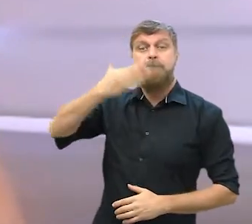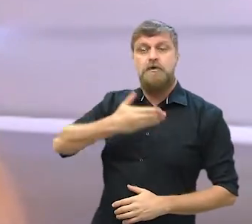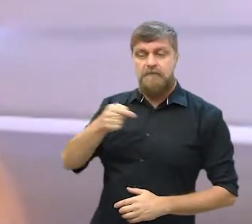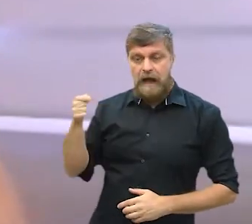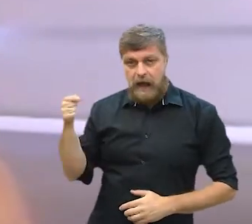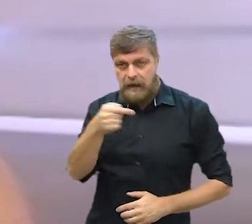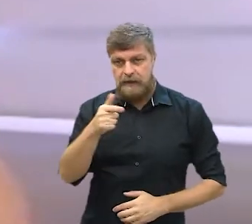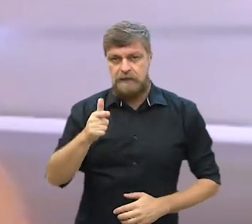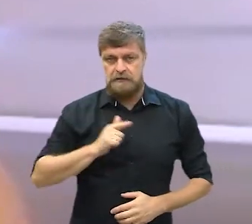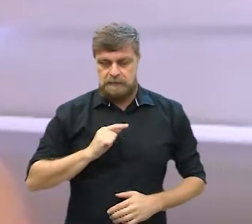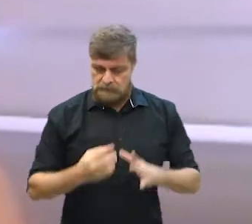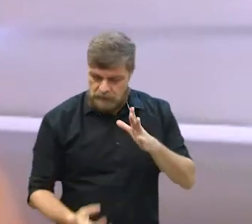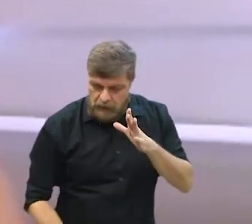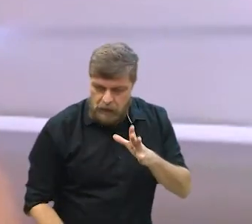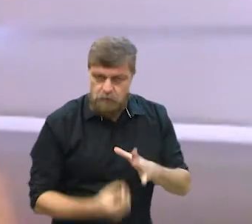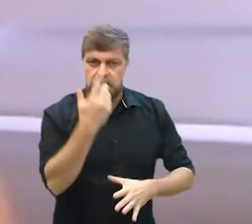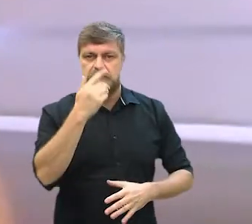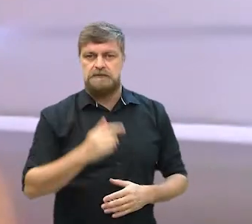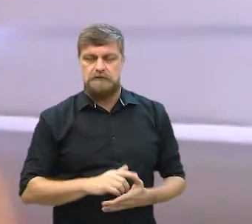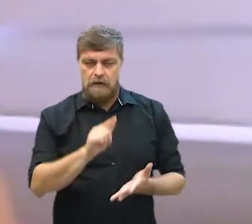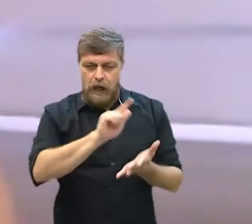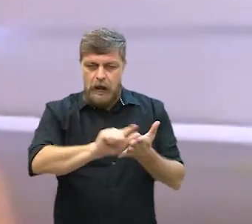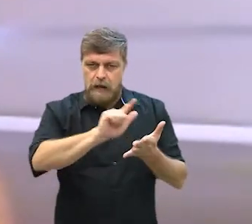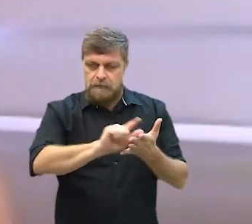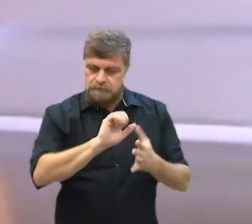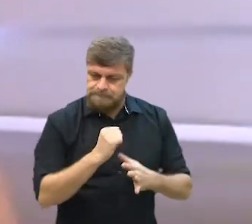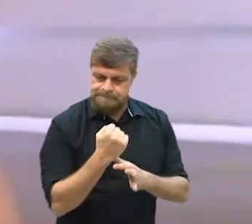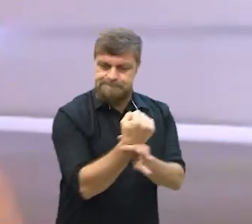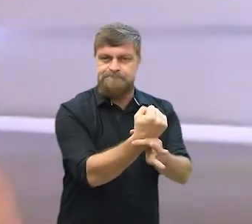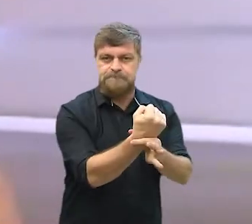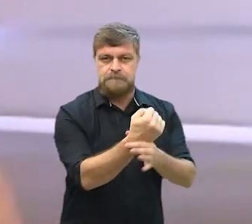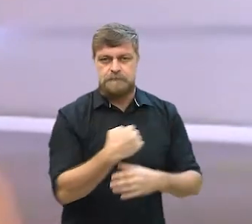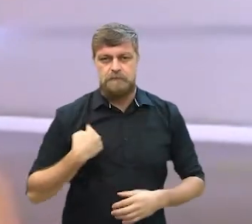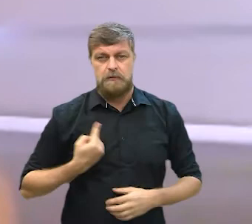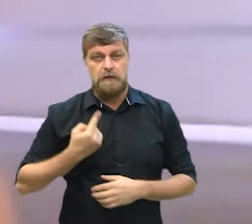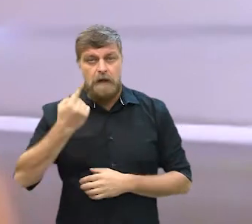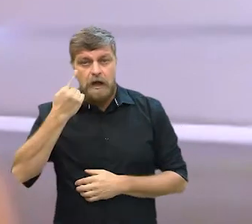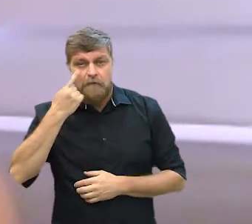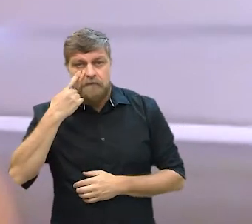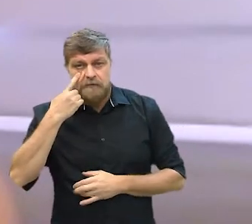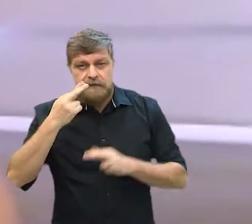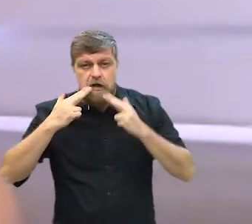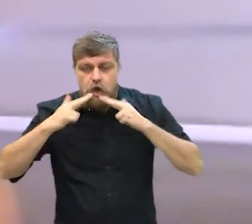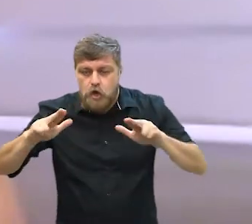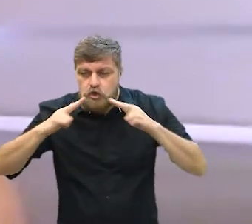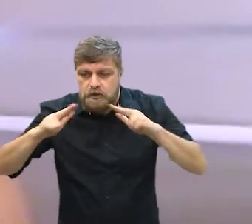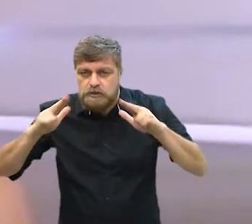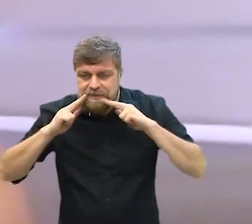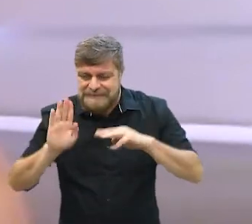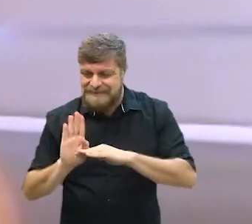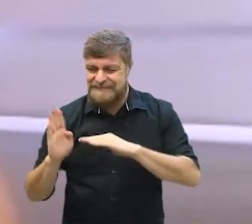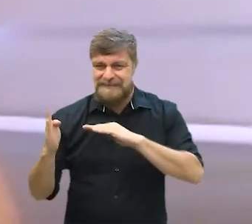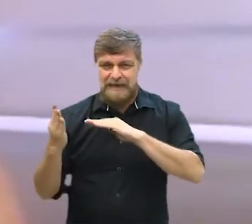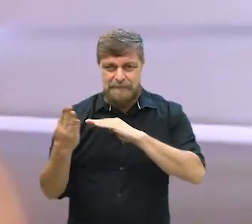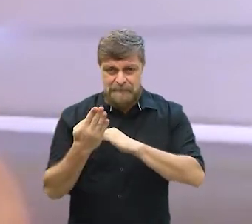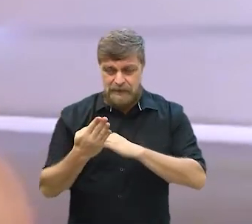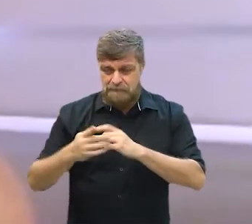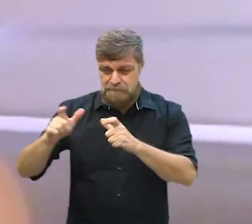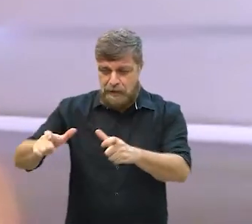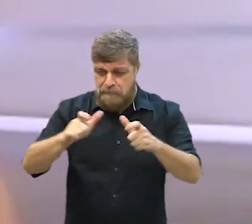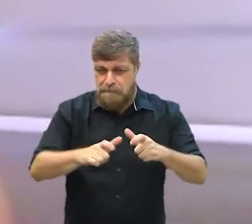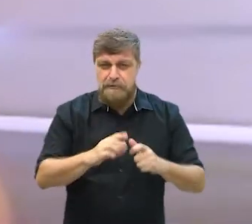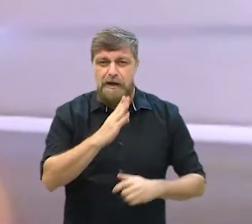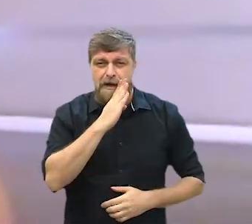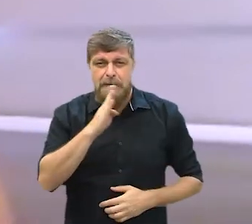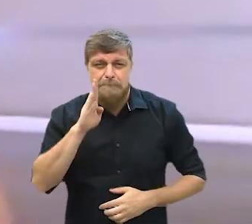e provar que isso está sendo feito. Nós estamos vendo nas notícias de alguns bares e